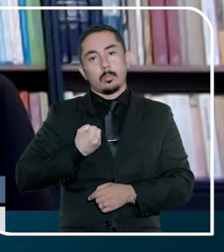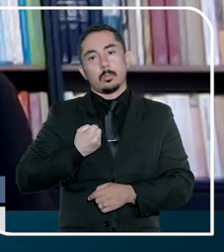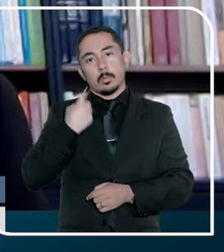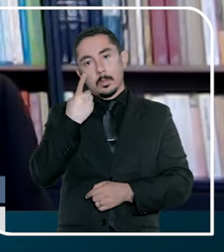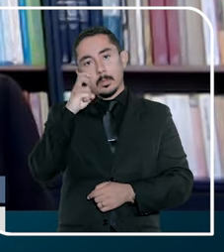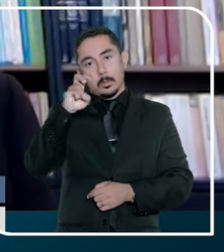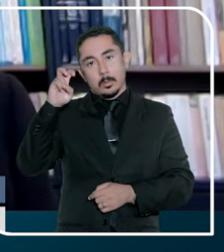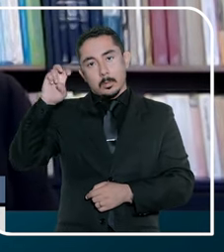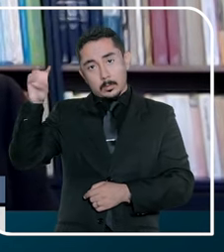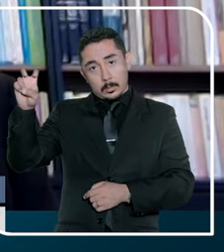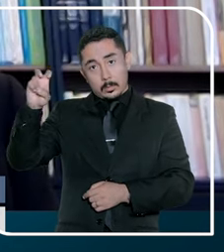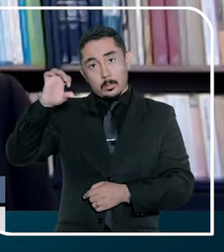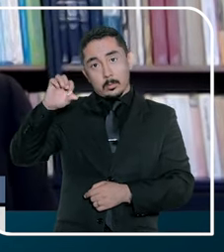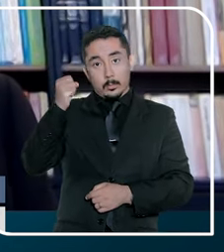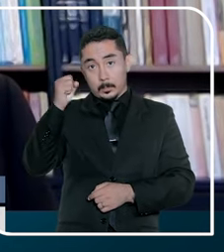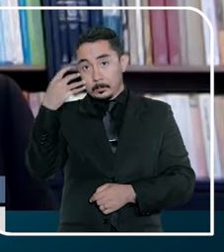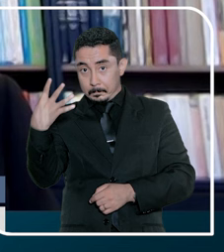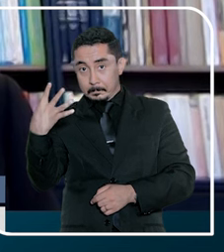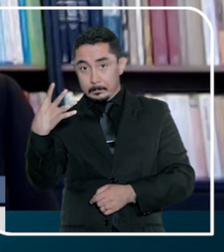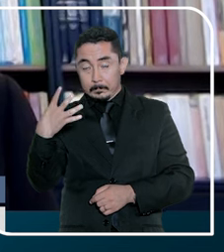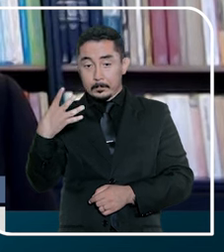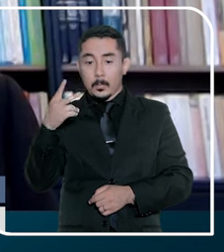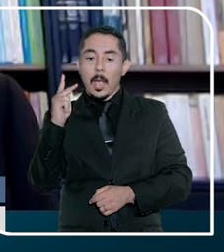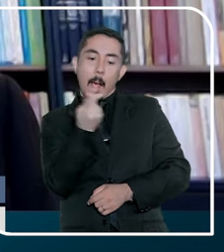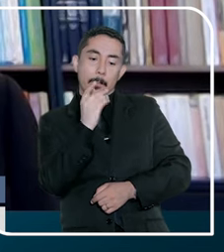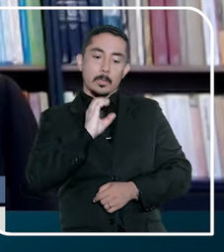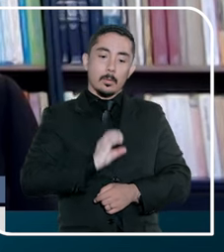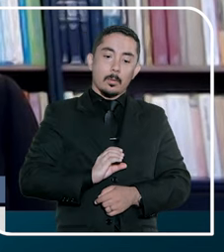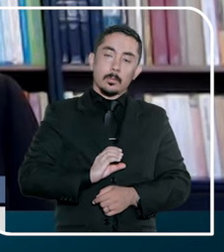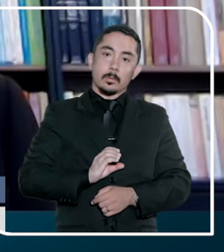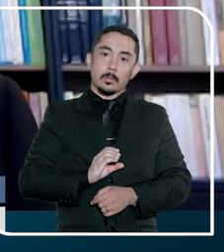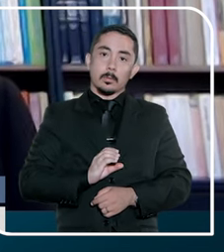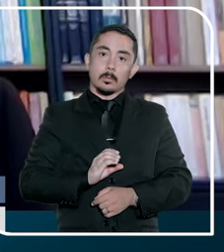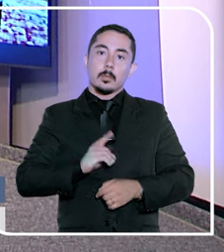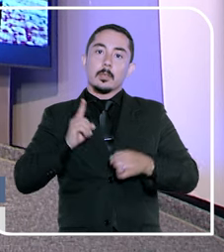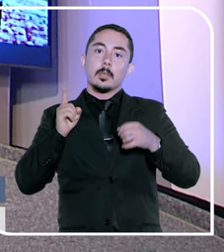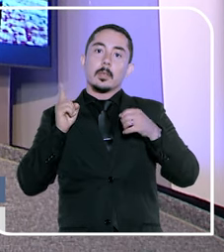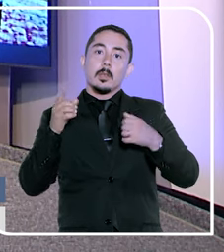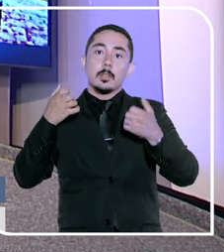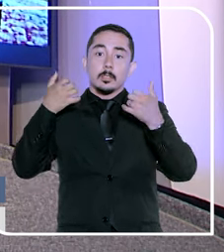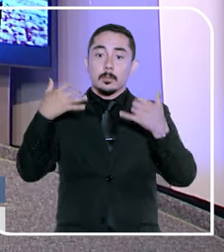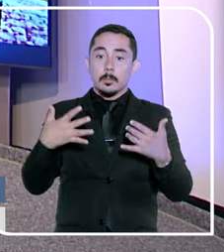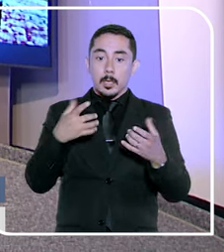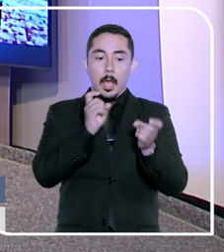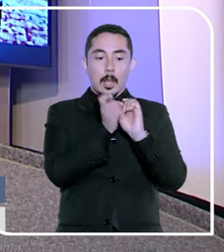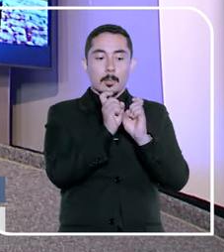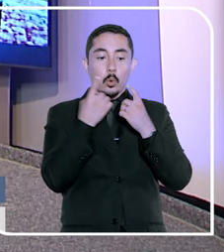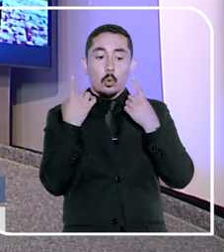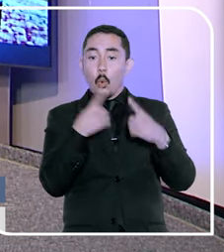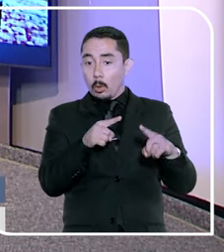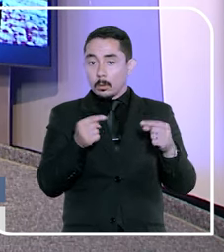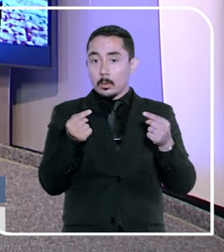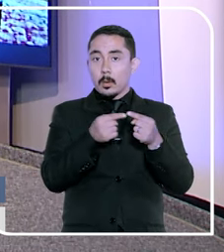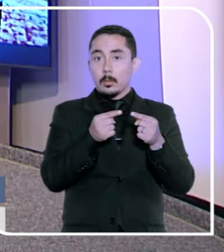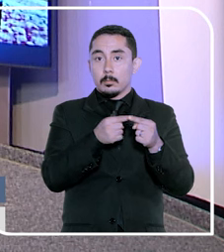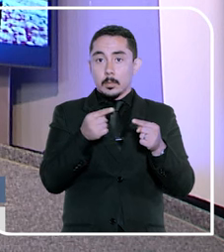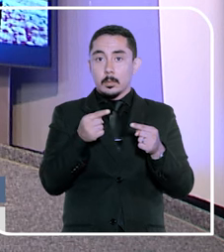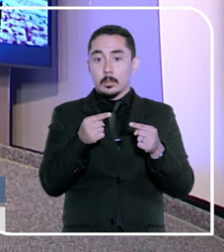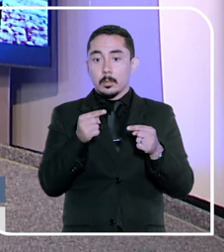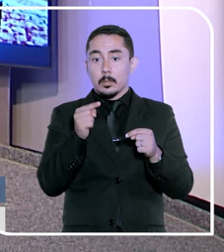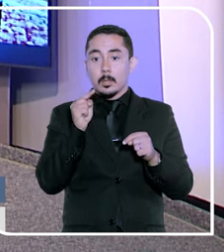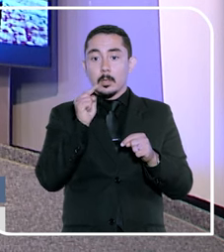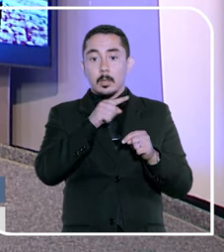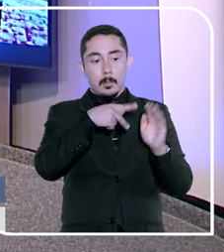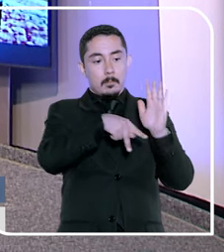984 esse abias corpos estabelece que contra a administração pública não se leva em consideração o princípio